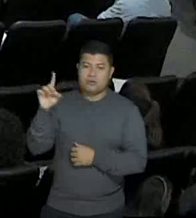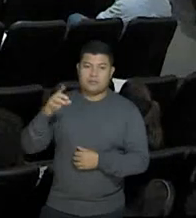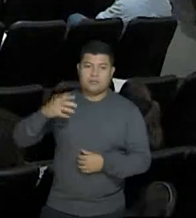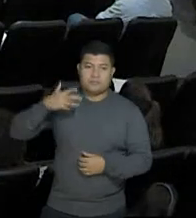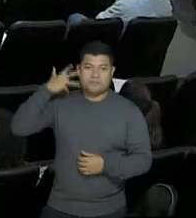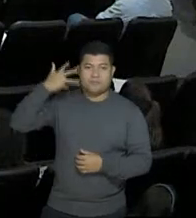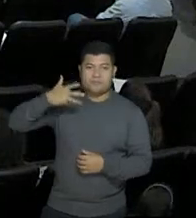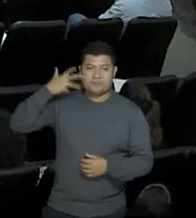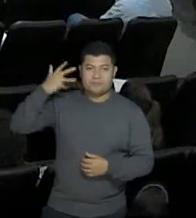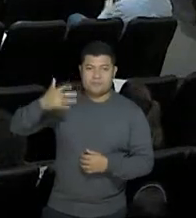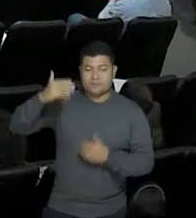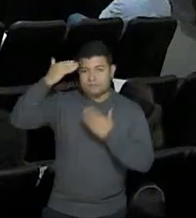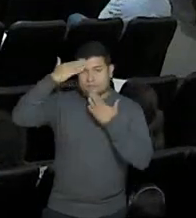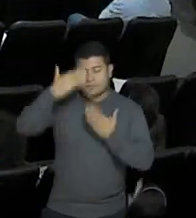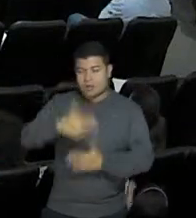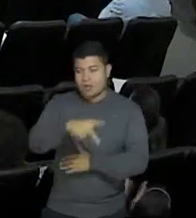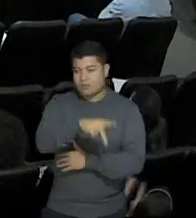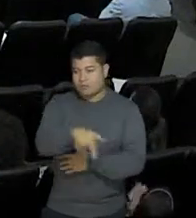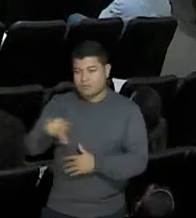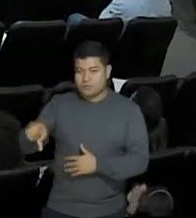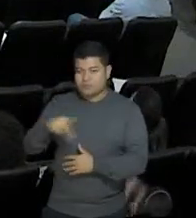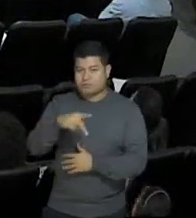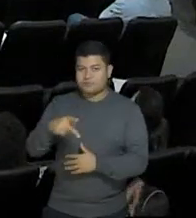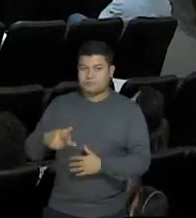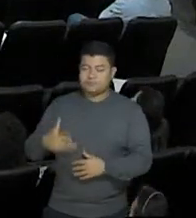Professora, obrigada.